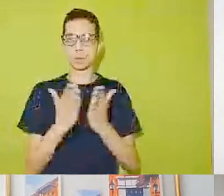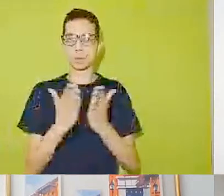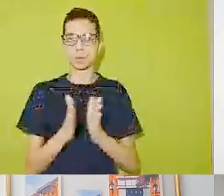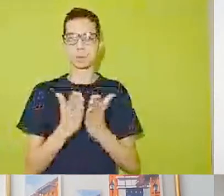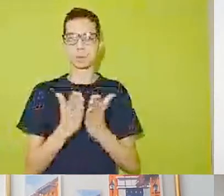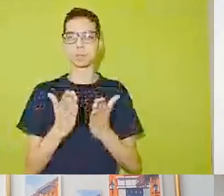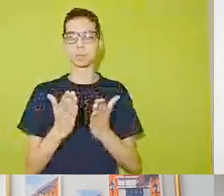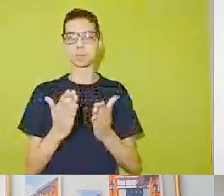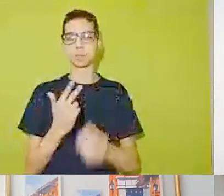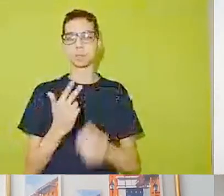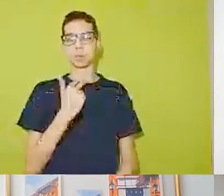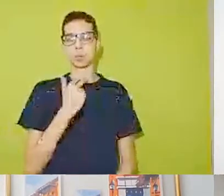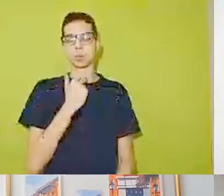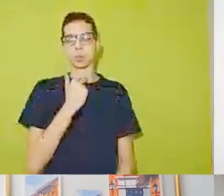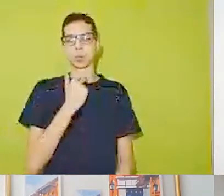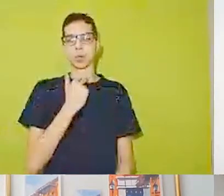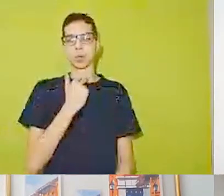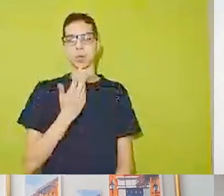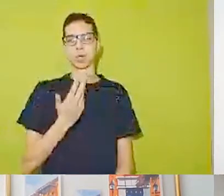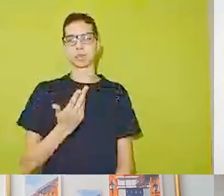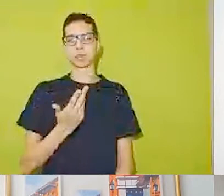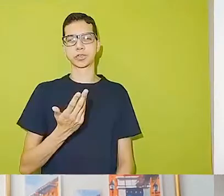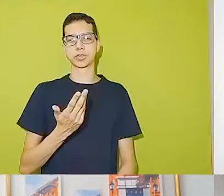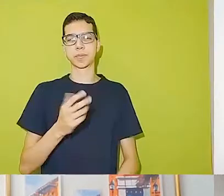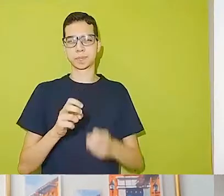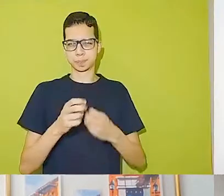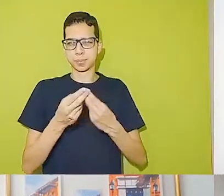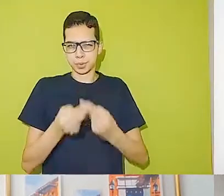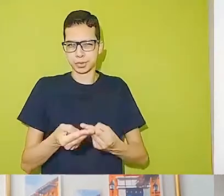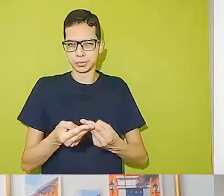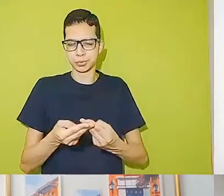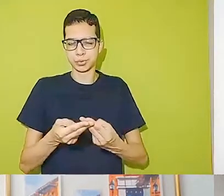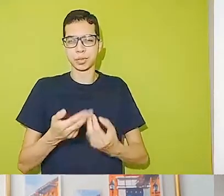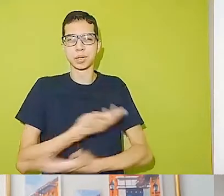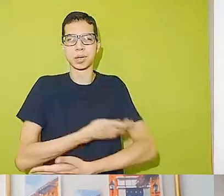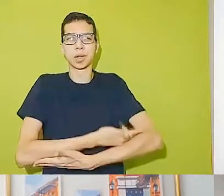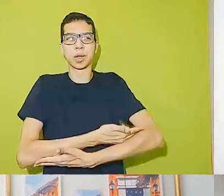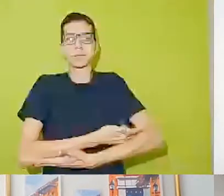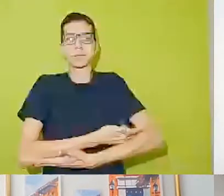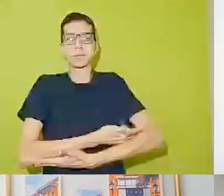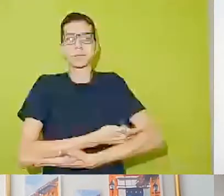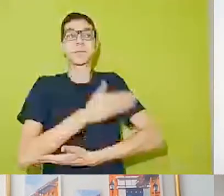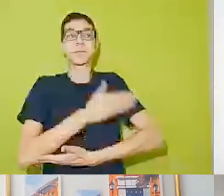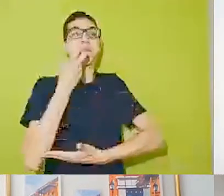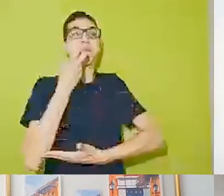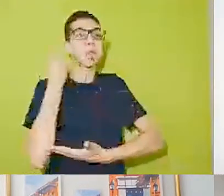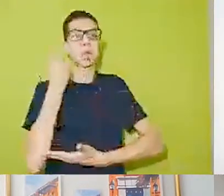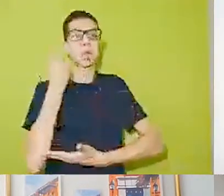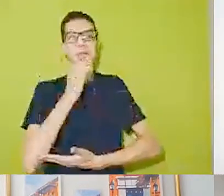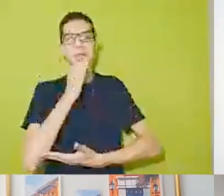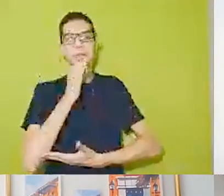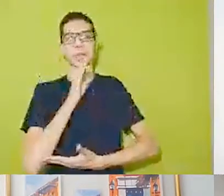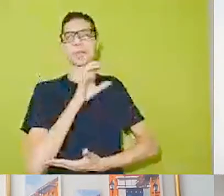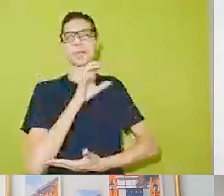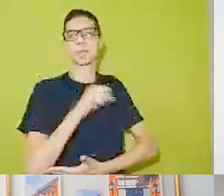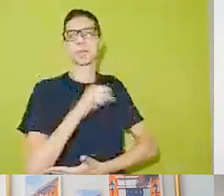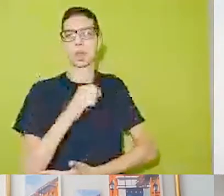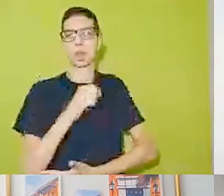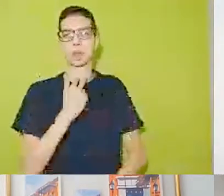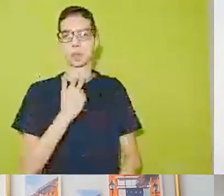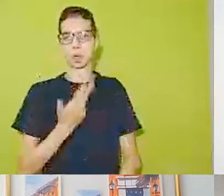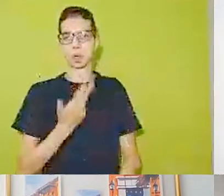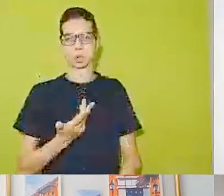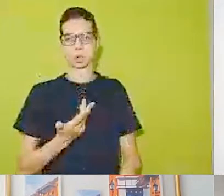uma possibilidade dessa criança ser retirada da mãe, né, sem qualquer tipo de defesa, sem qualquer tipo de tentativa